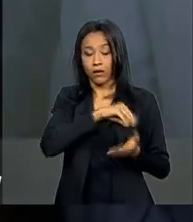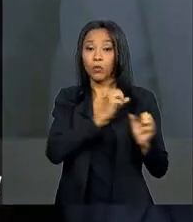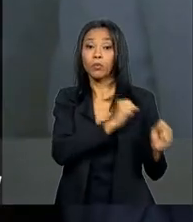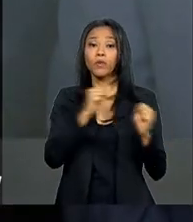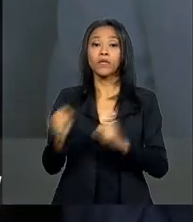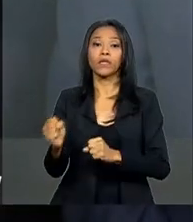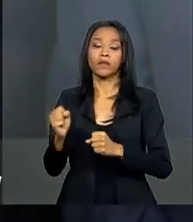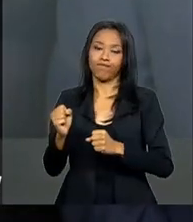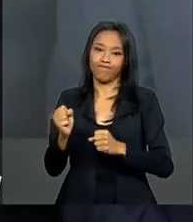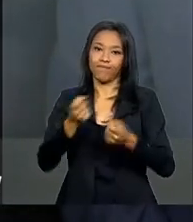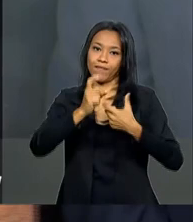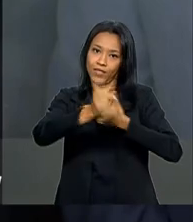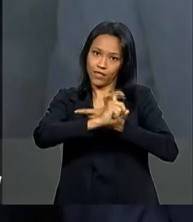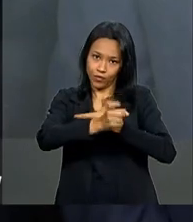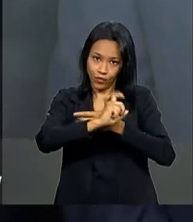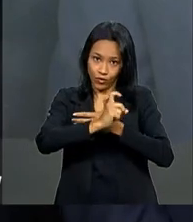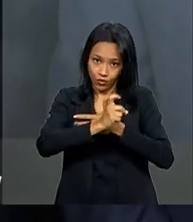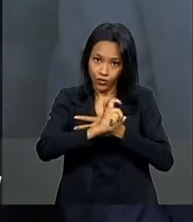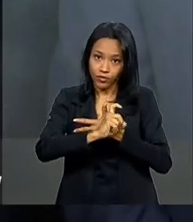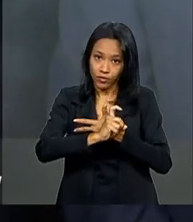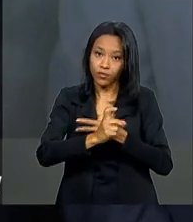medida provisória minha